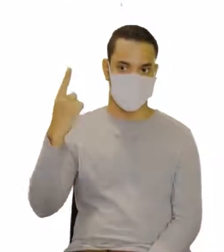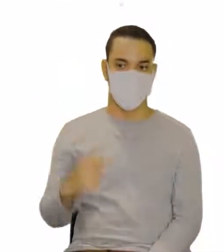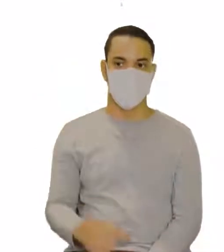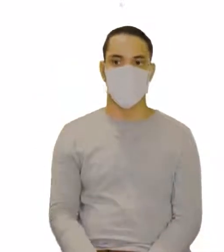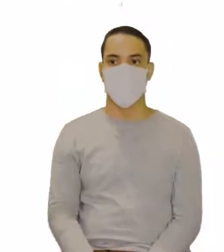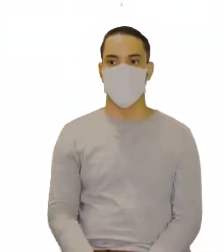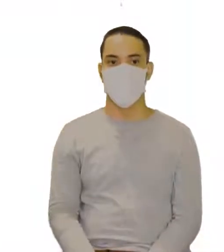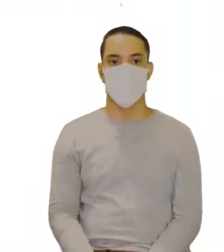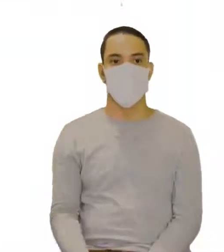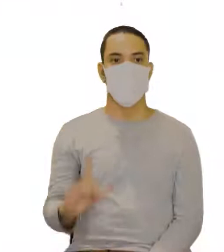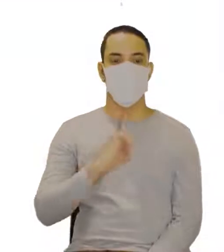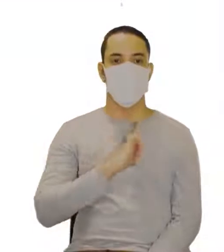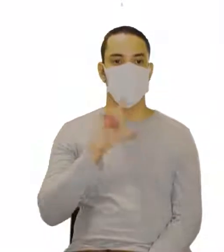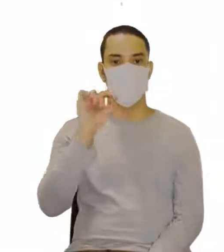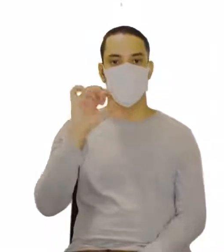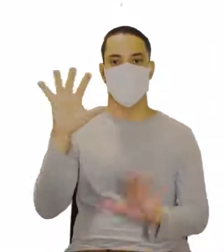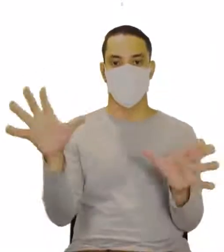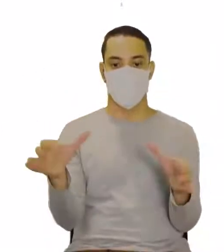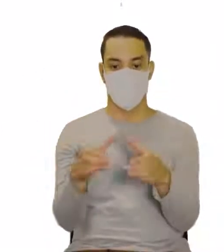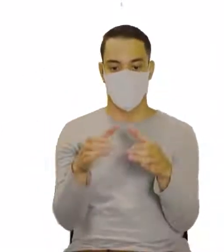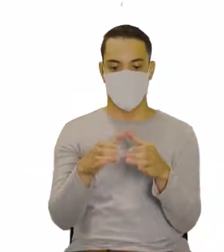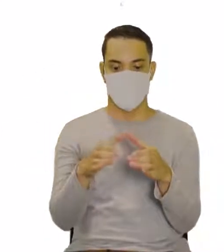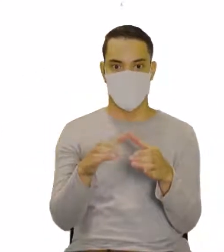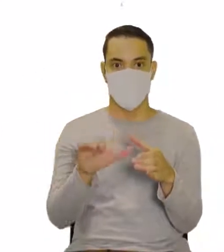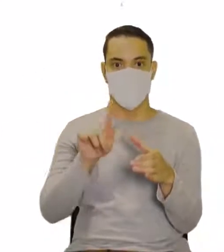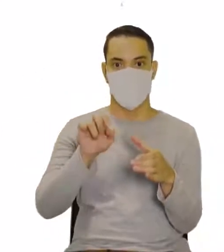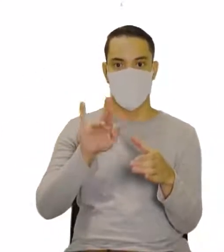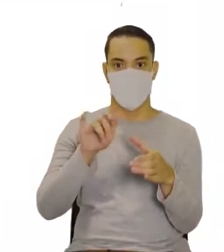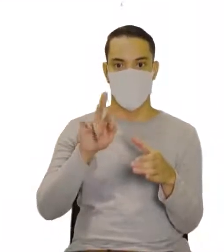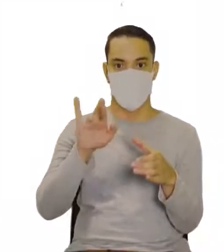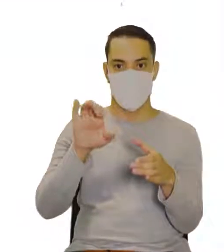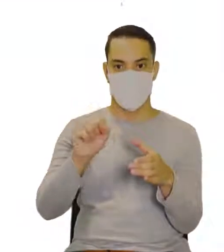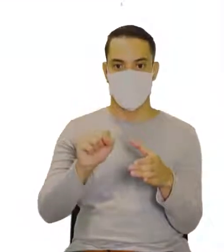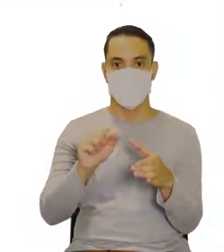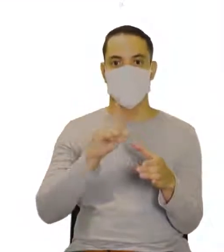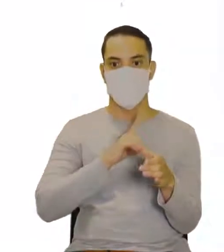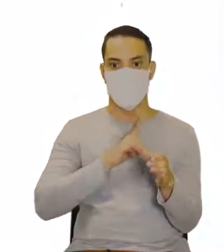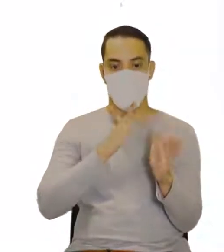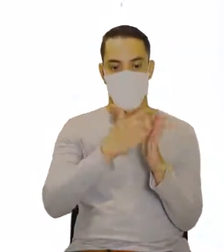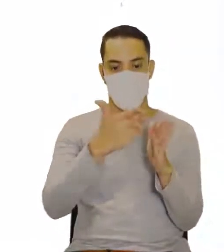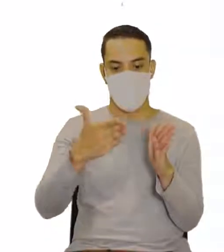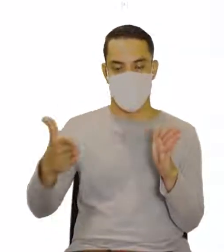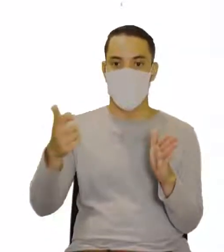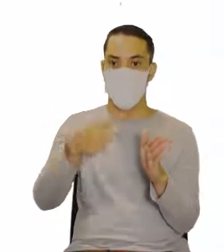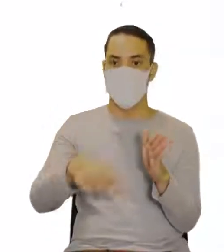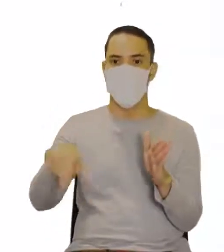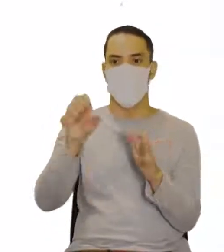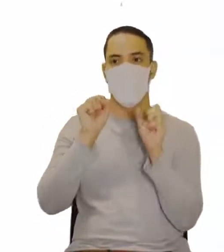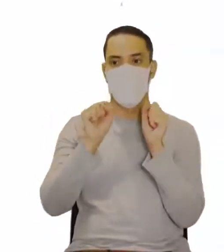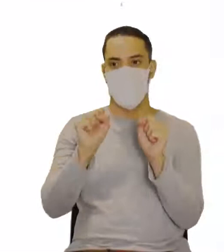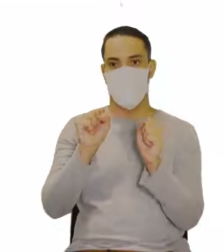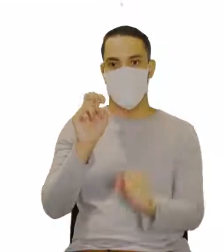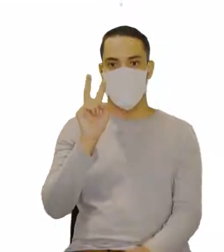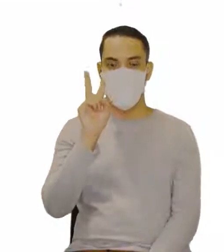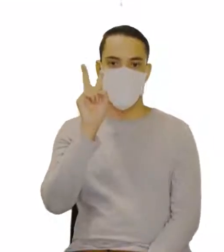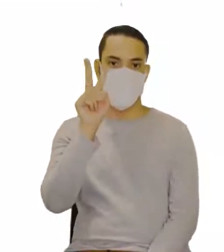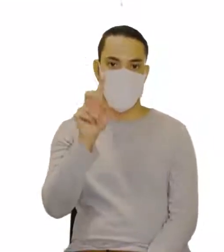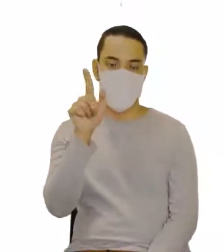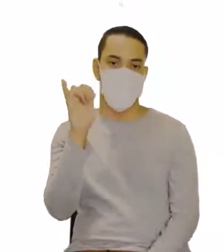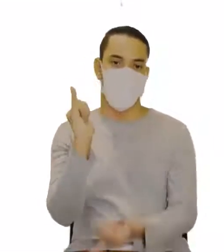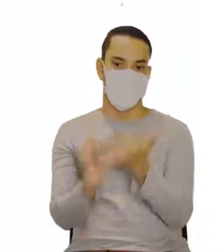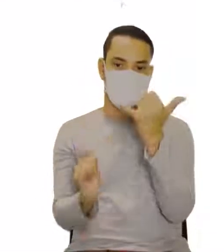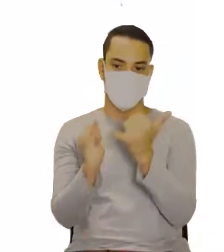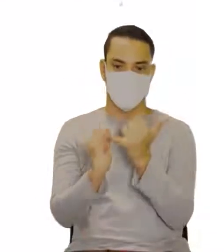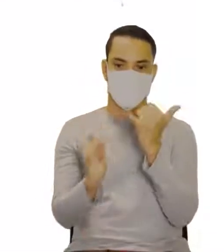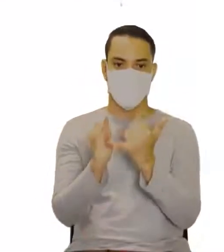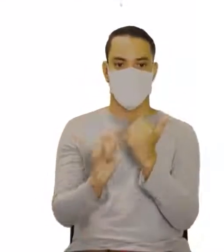representamos o conjunto de geradores associados em série. Então, vocês podem ver, pessoal, que é bem parecido aqui